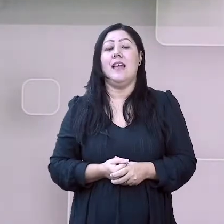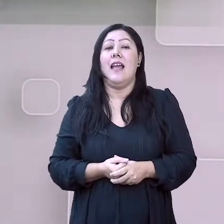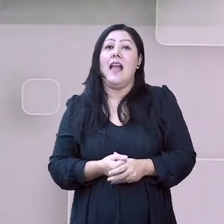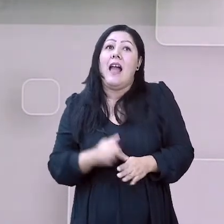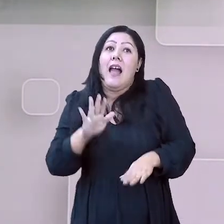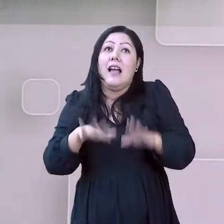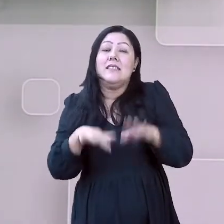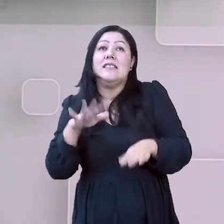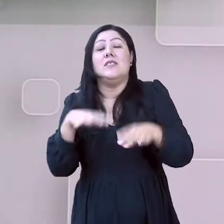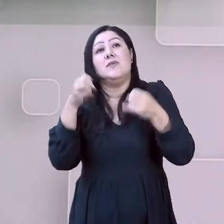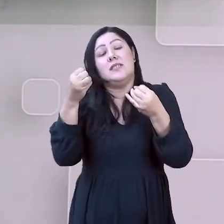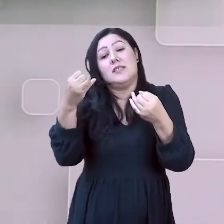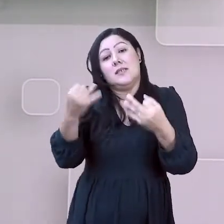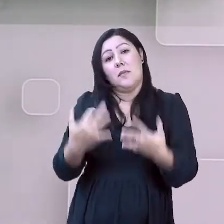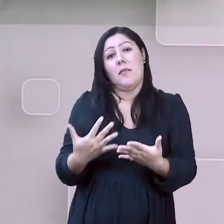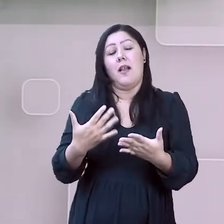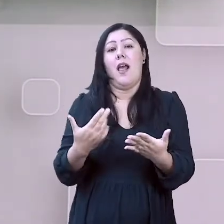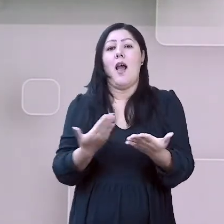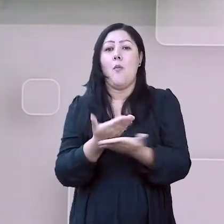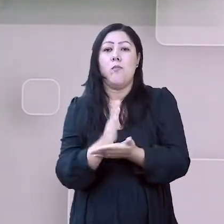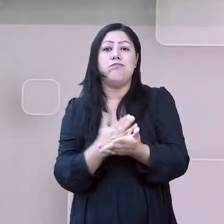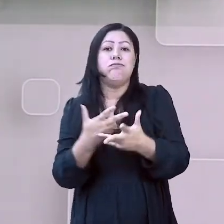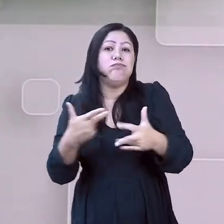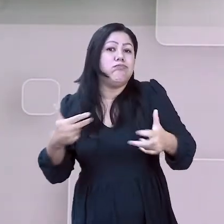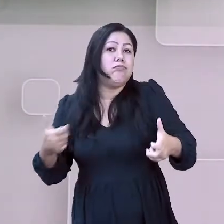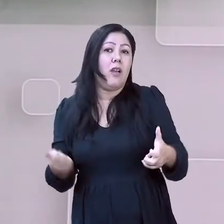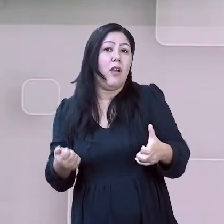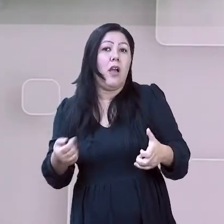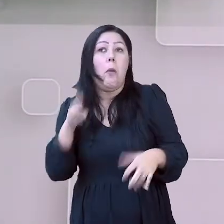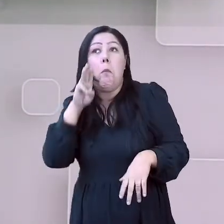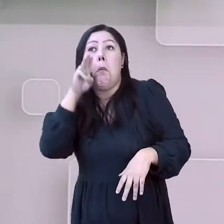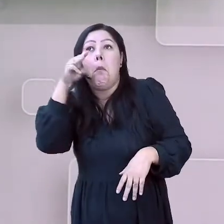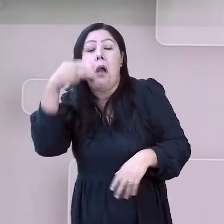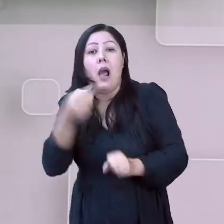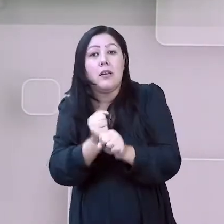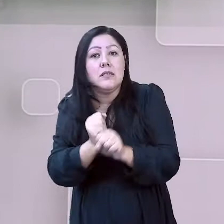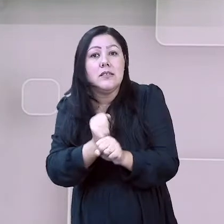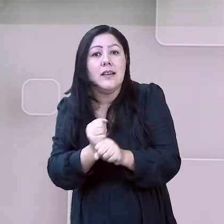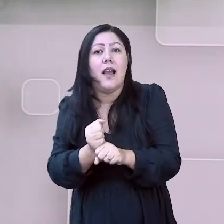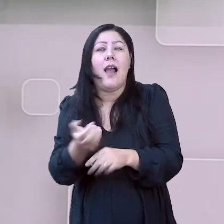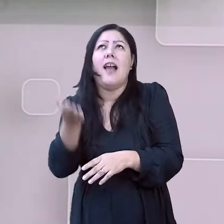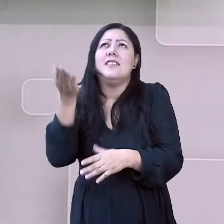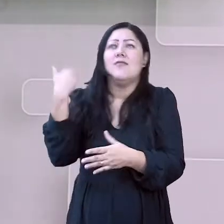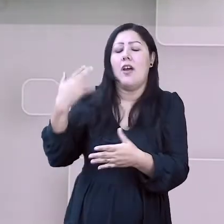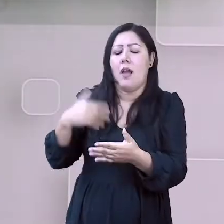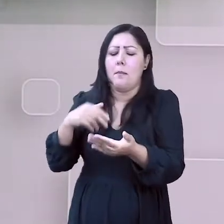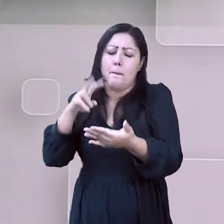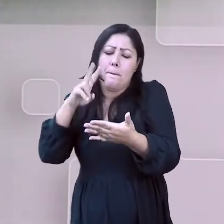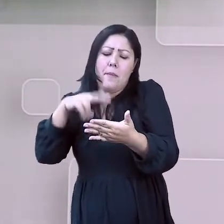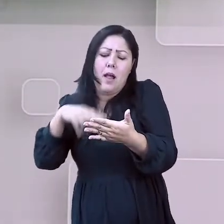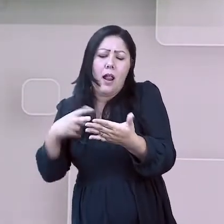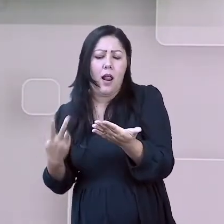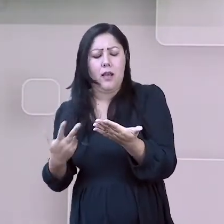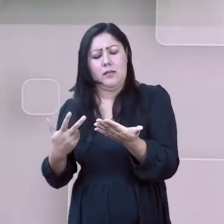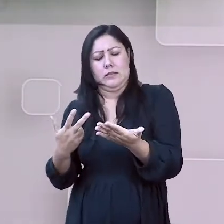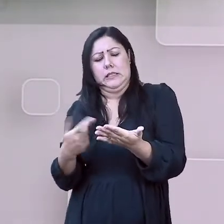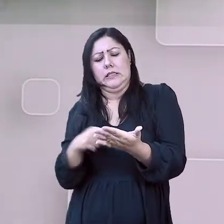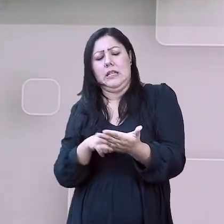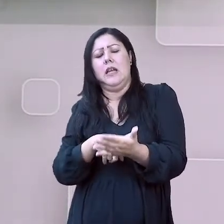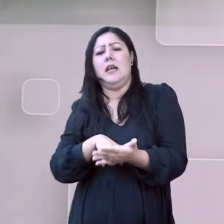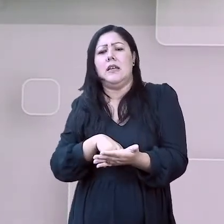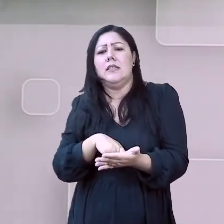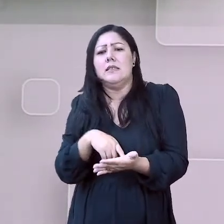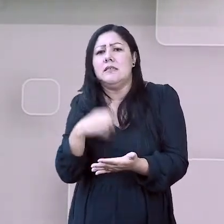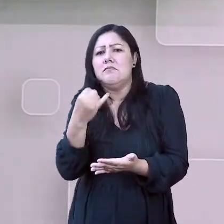falar algo para você, eu vou falar, tem milhões de anos. E você vai ler um outro autor, ele vai